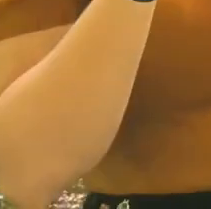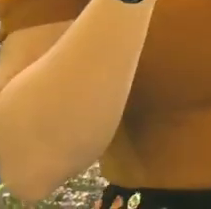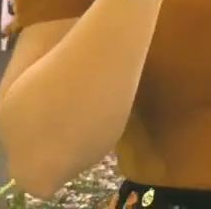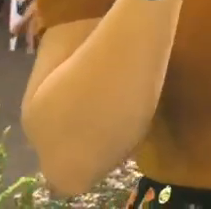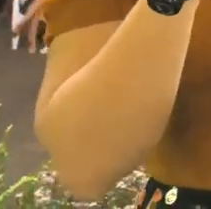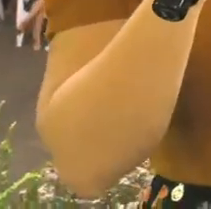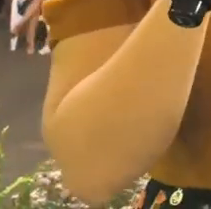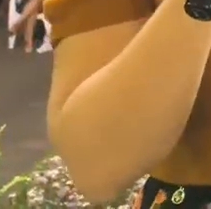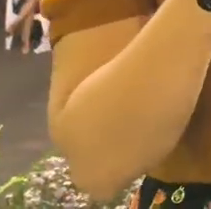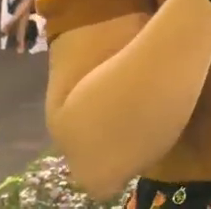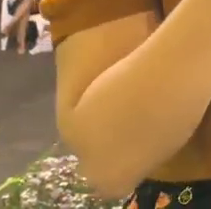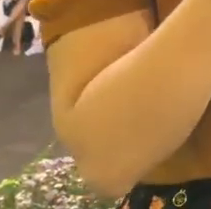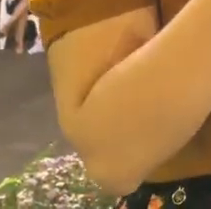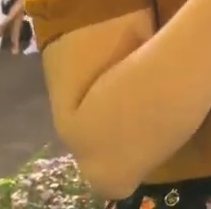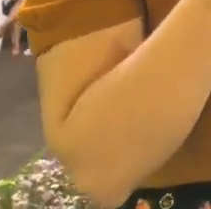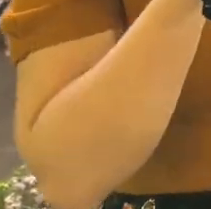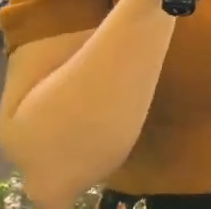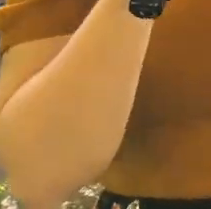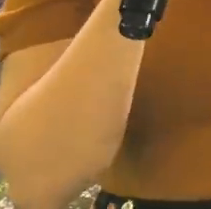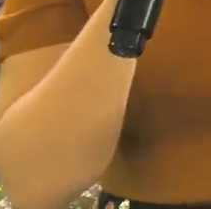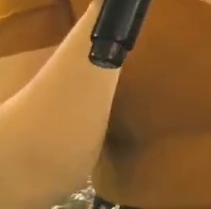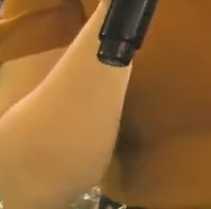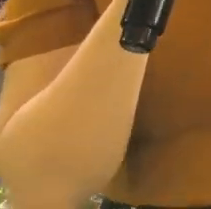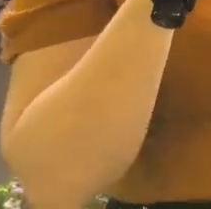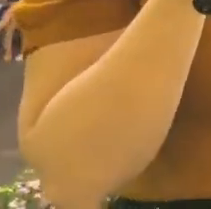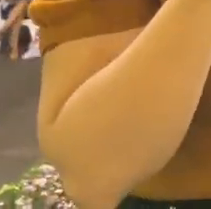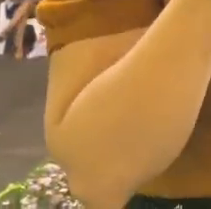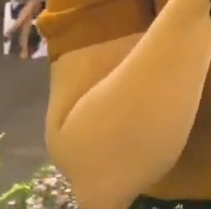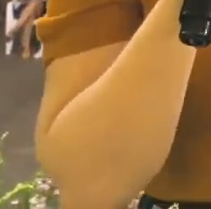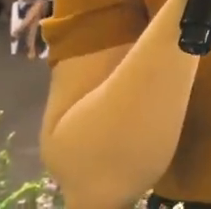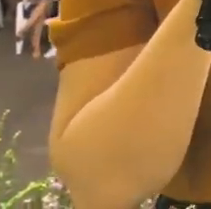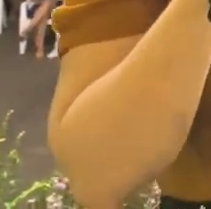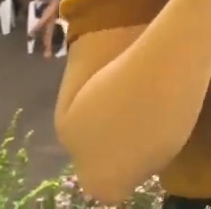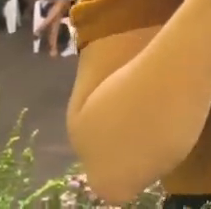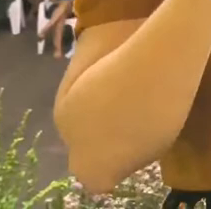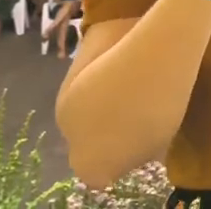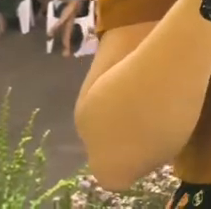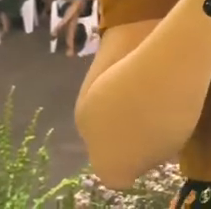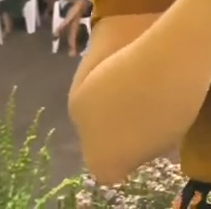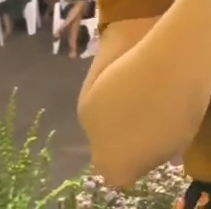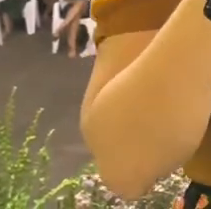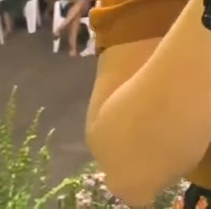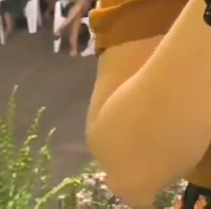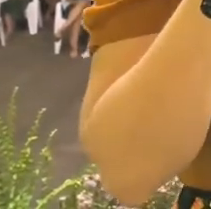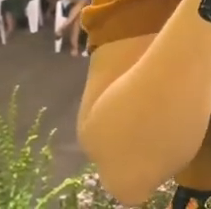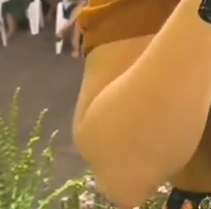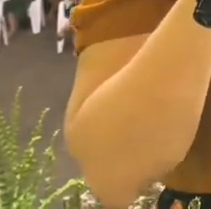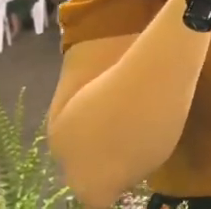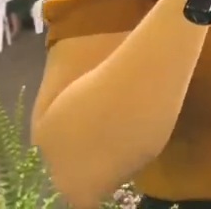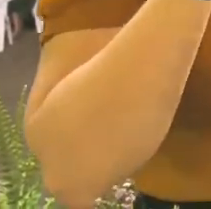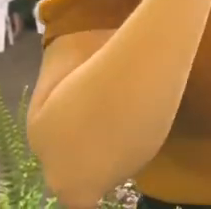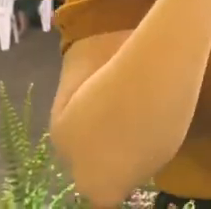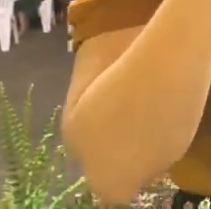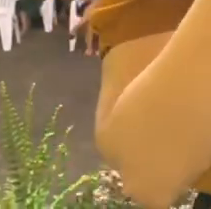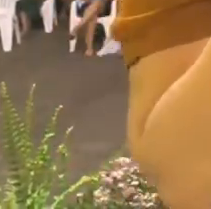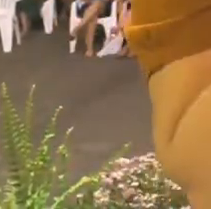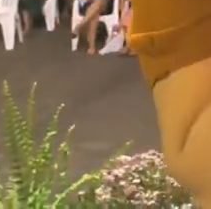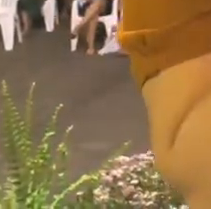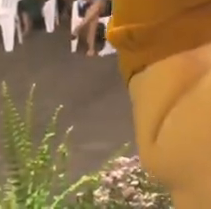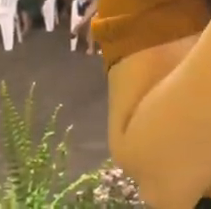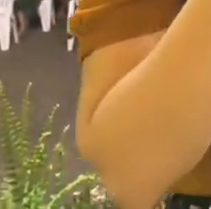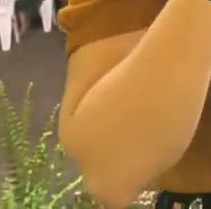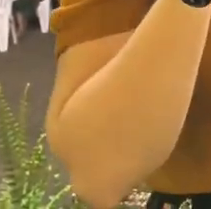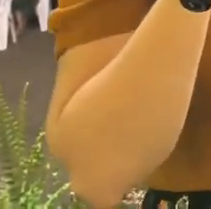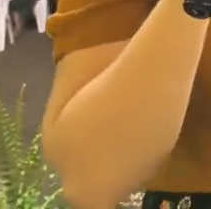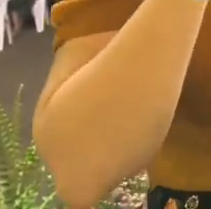nós temos a barraca da praça de alimentação nós temos pastel hambúrguer espetinho tão famoso espetinho